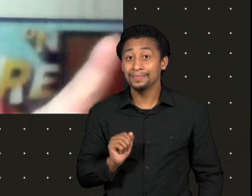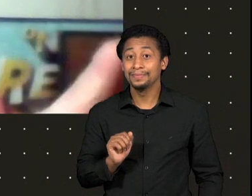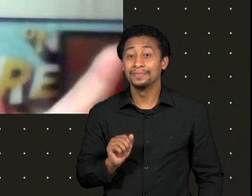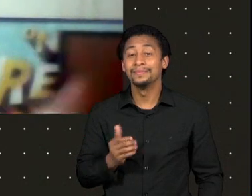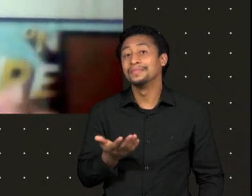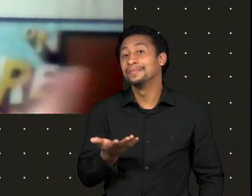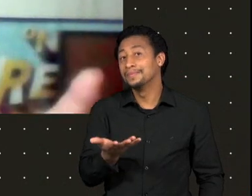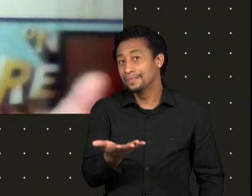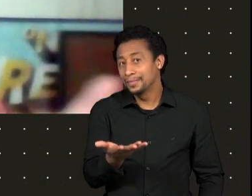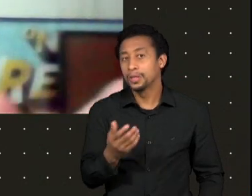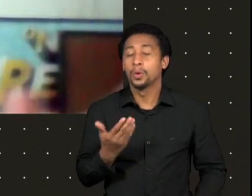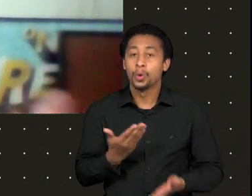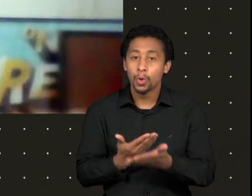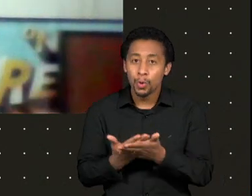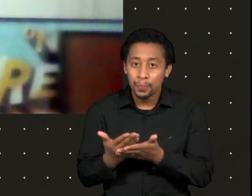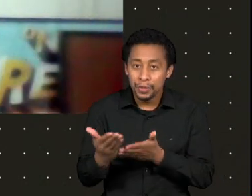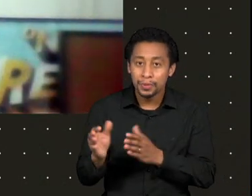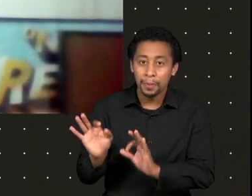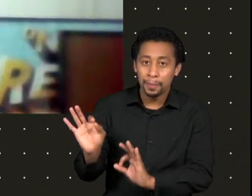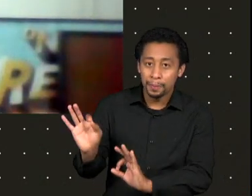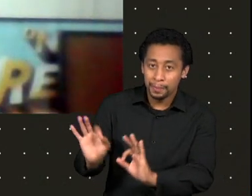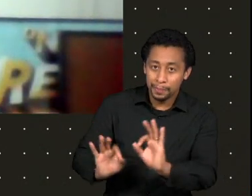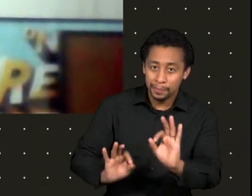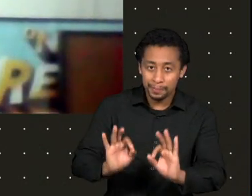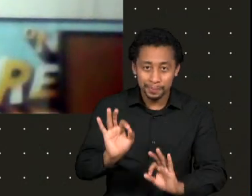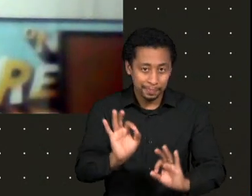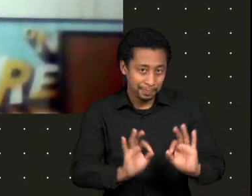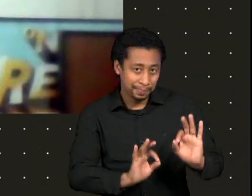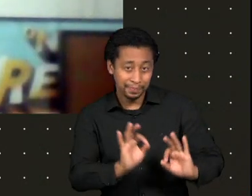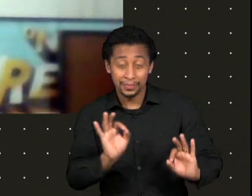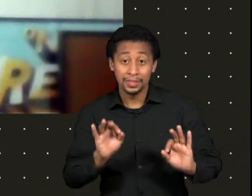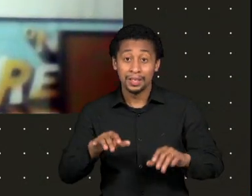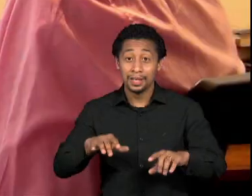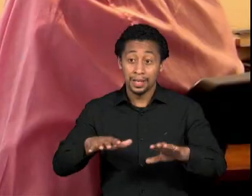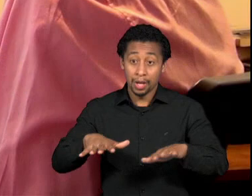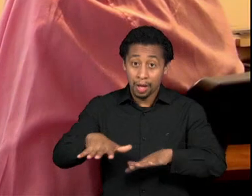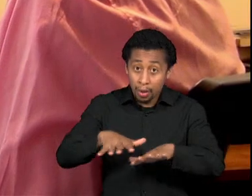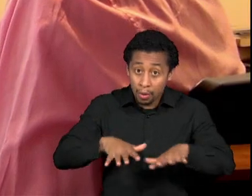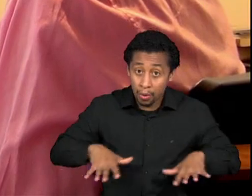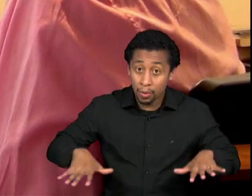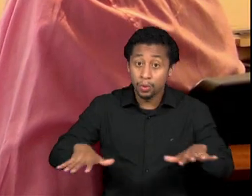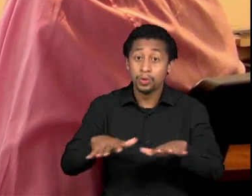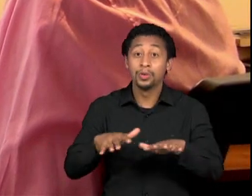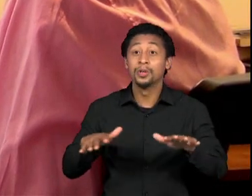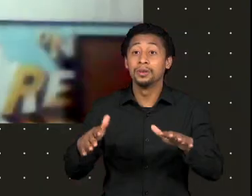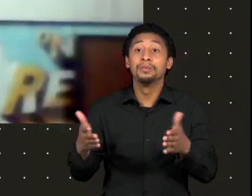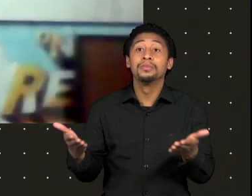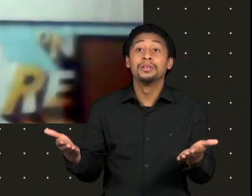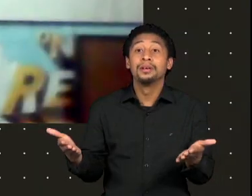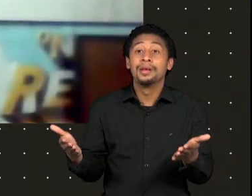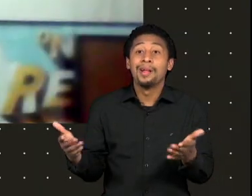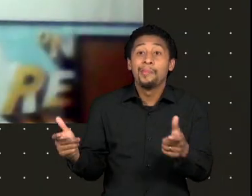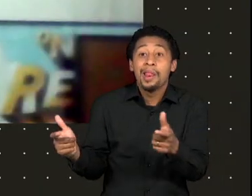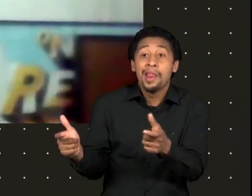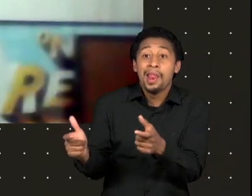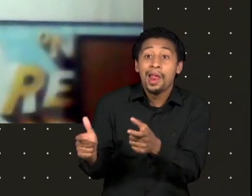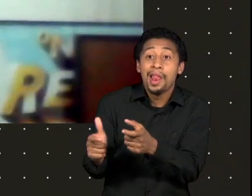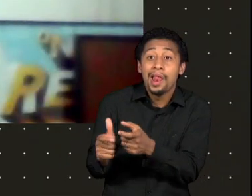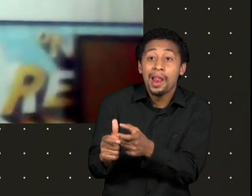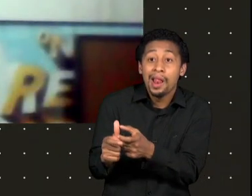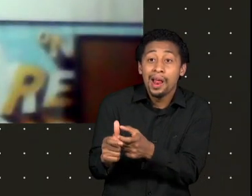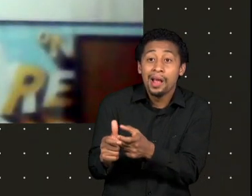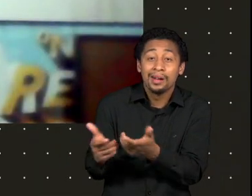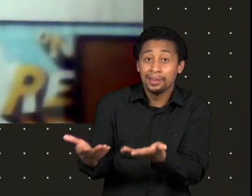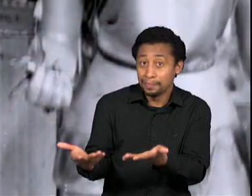começaram a preparação, não sei o que, não tinha continuista. A equipe era muito pequena. Tipo. No primeiro dia de filmagem, a gente estava filmando na feira